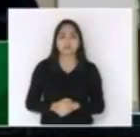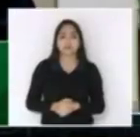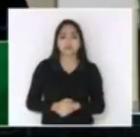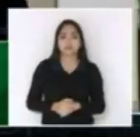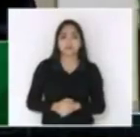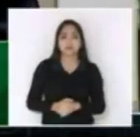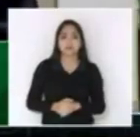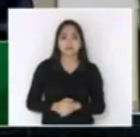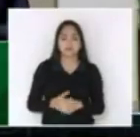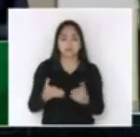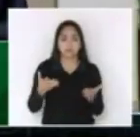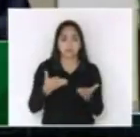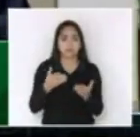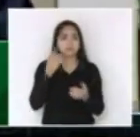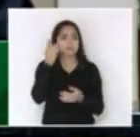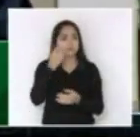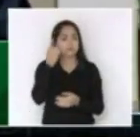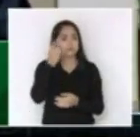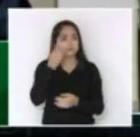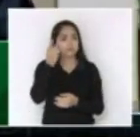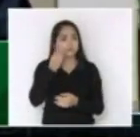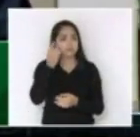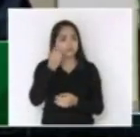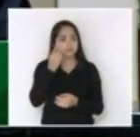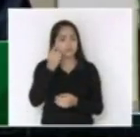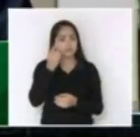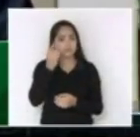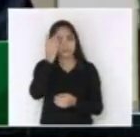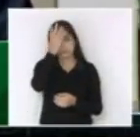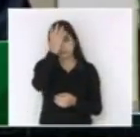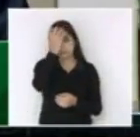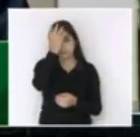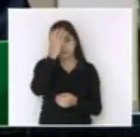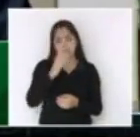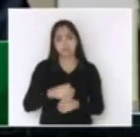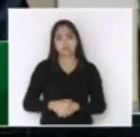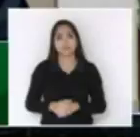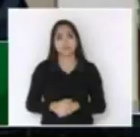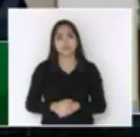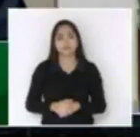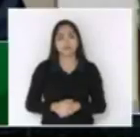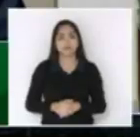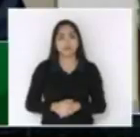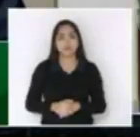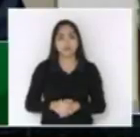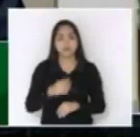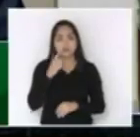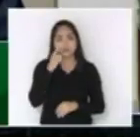Ainda inscrito para falar o eminente deputado Ismael dos Santos, por até 10 minutos.